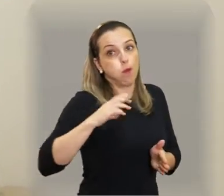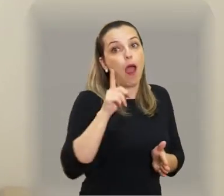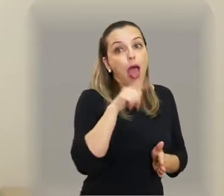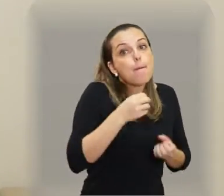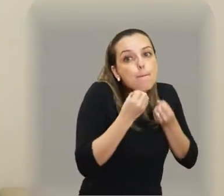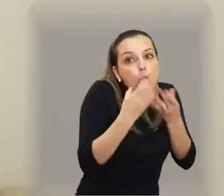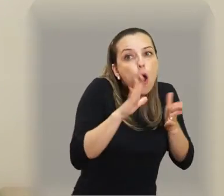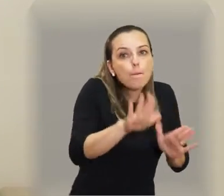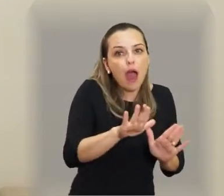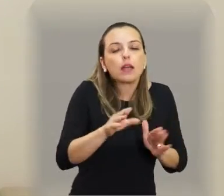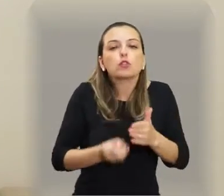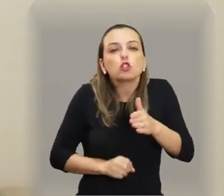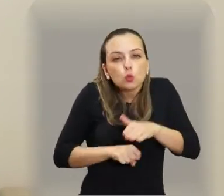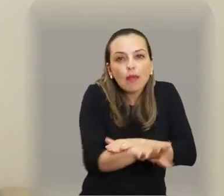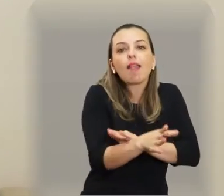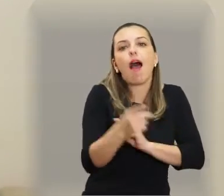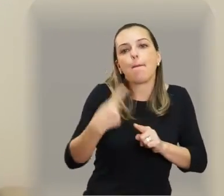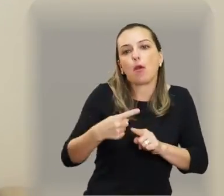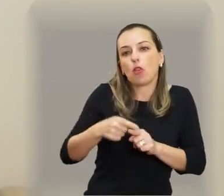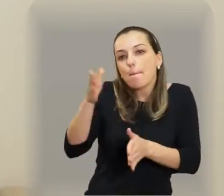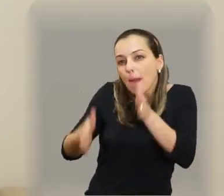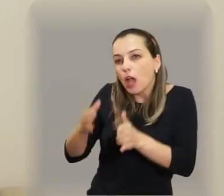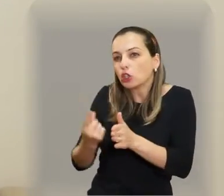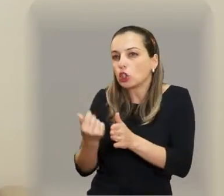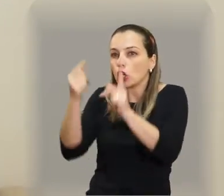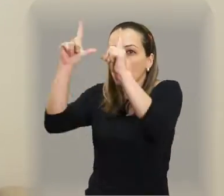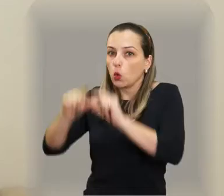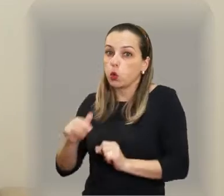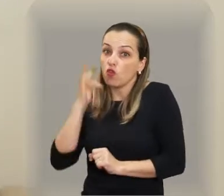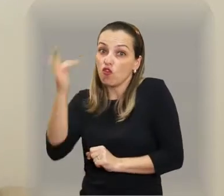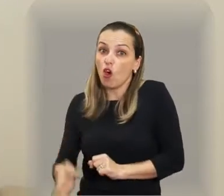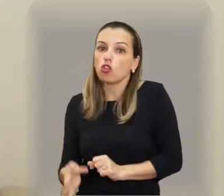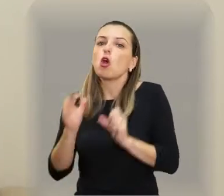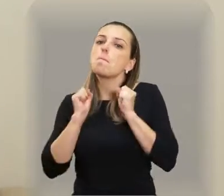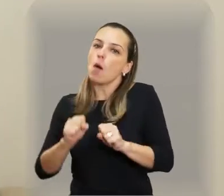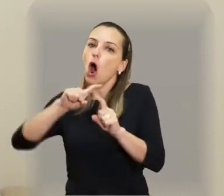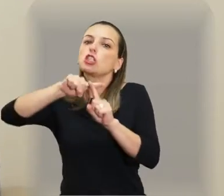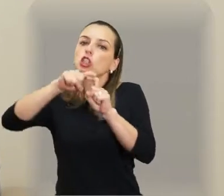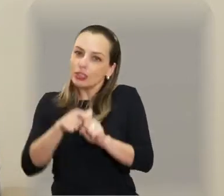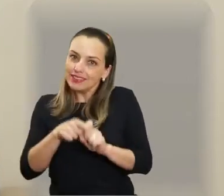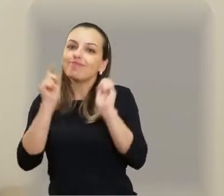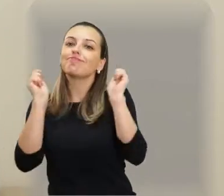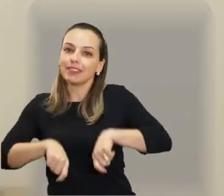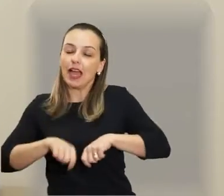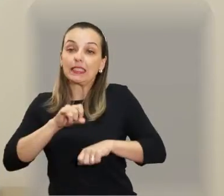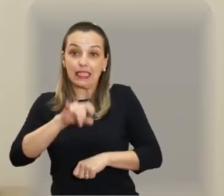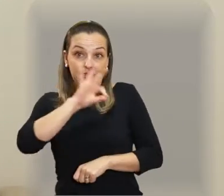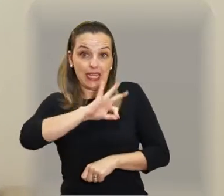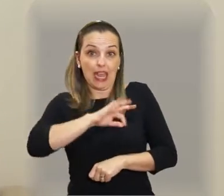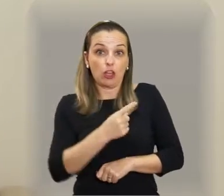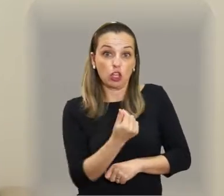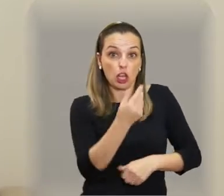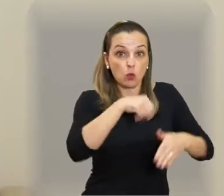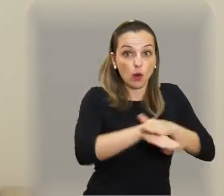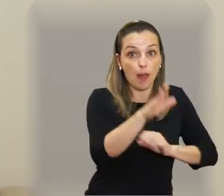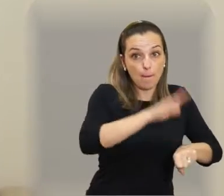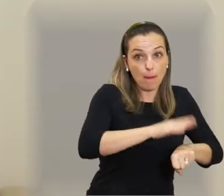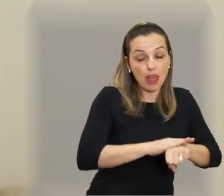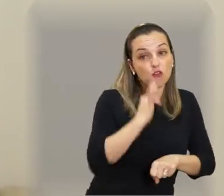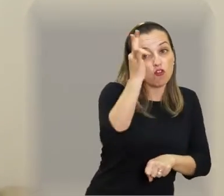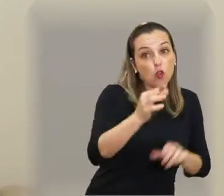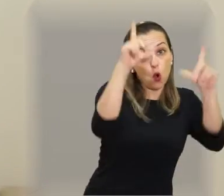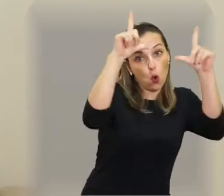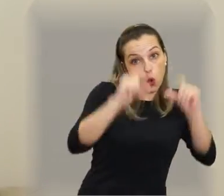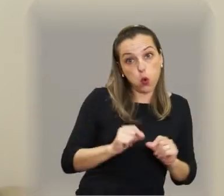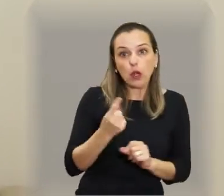antes momentos de vacas gordas estão muito bons mas tem que lembrar que os momentos as magras não acontecer também então